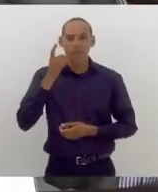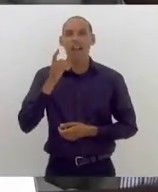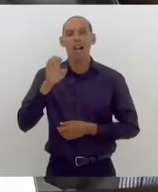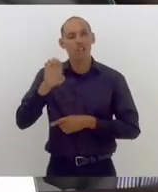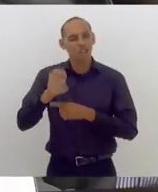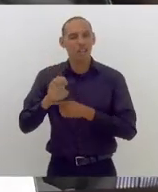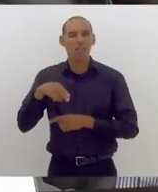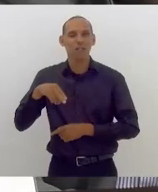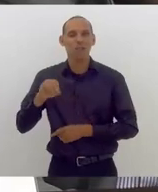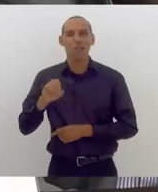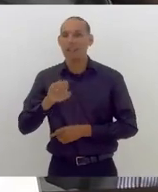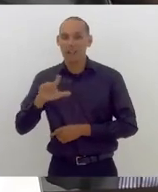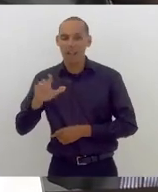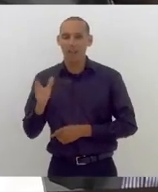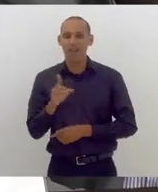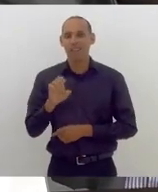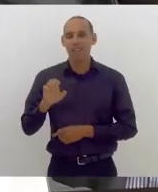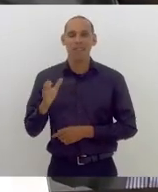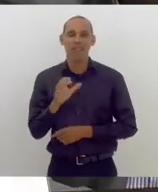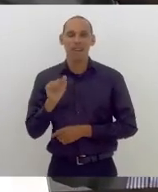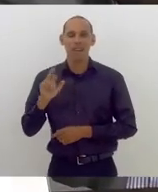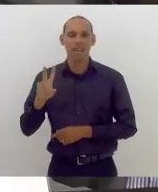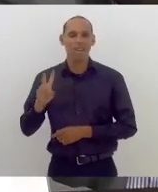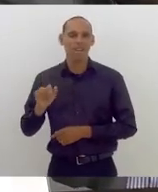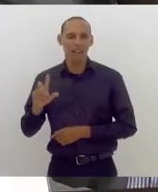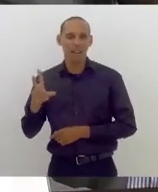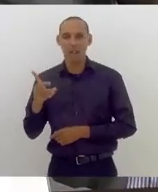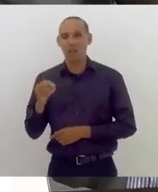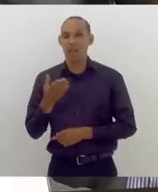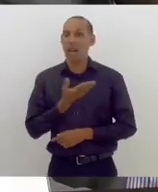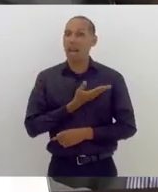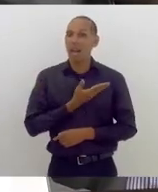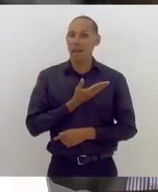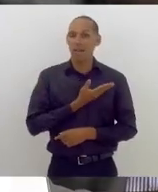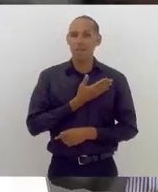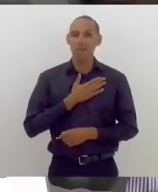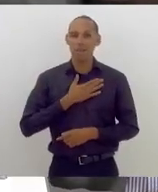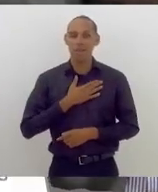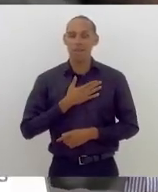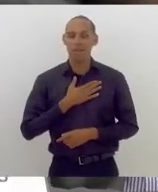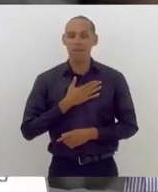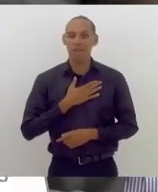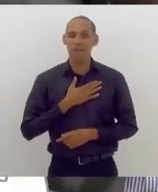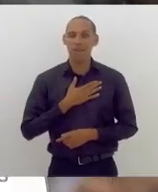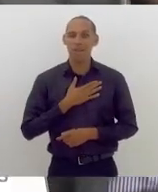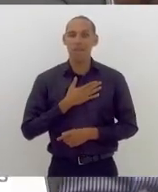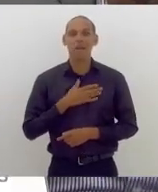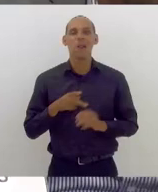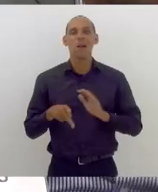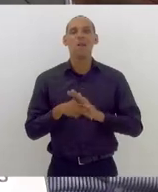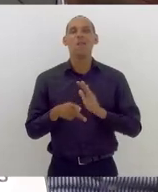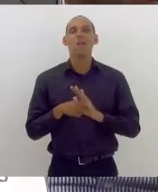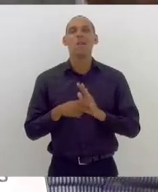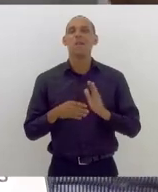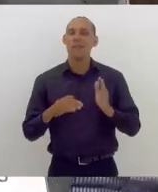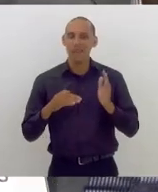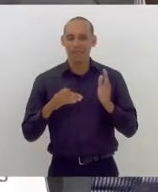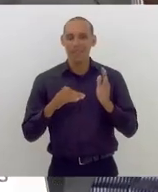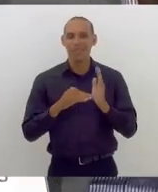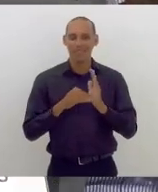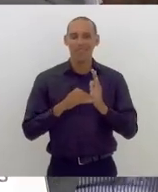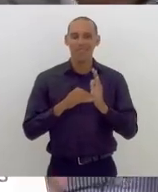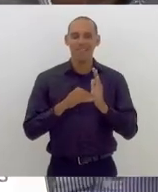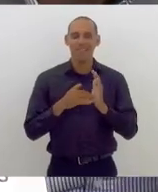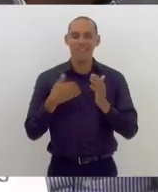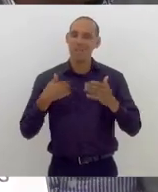de Carvalho, meu querido companheiro de Câmara Federal, a quem eu tenho muita honra